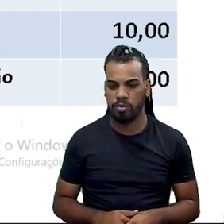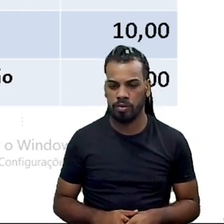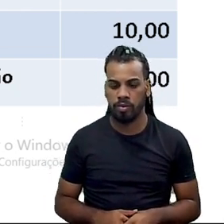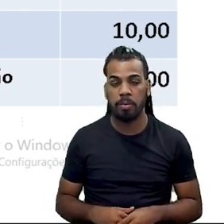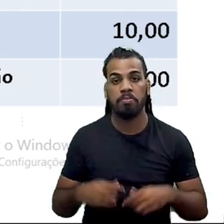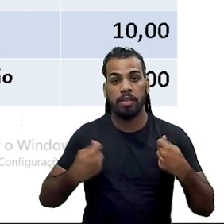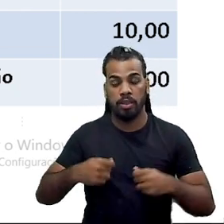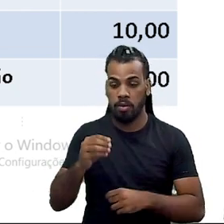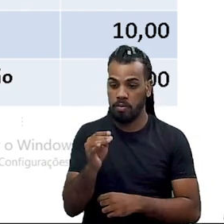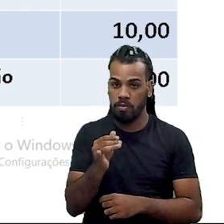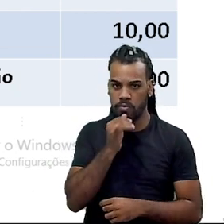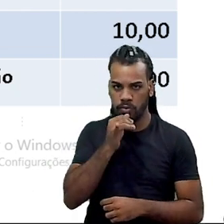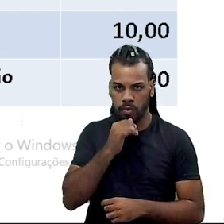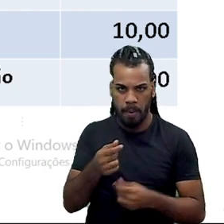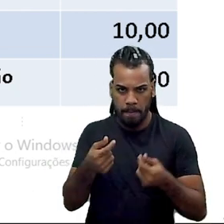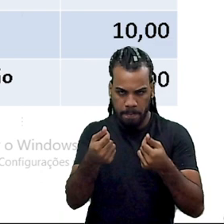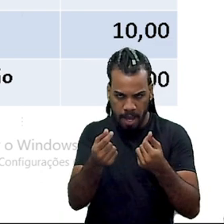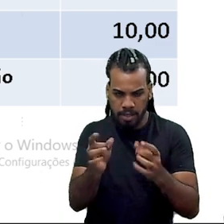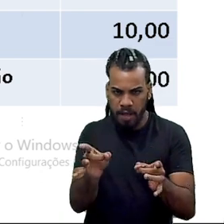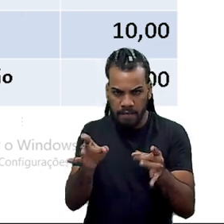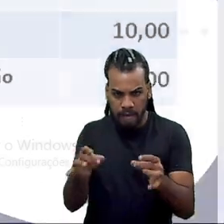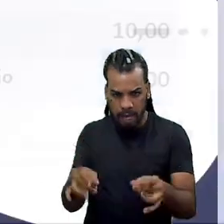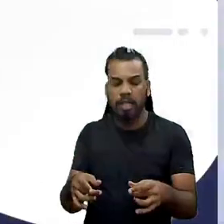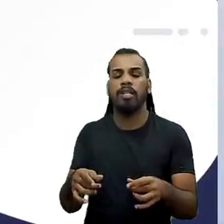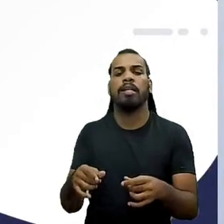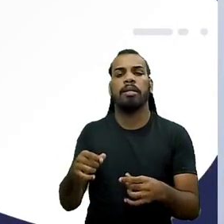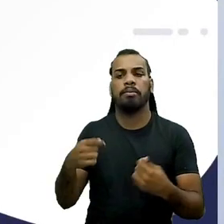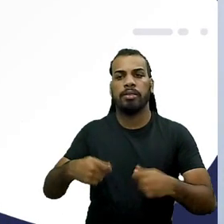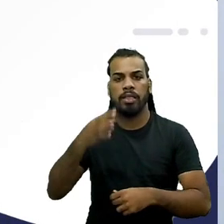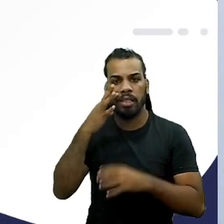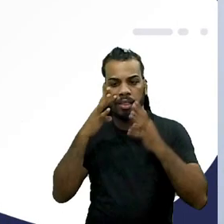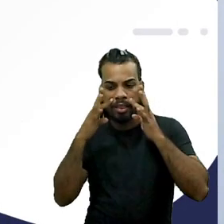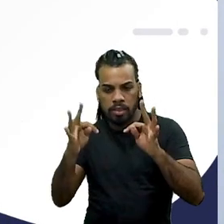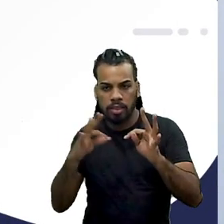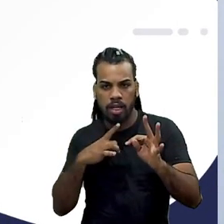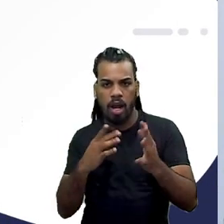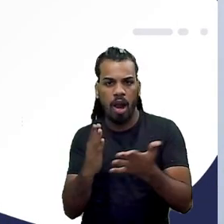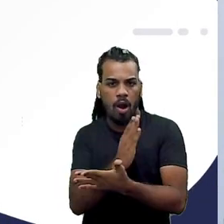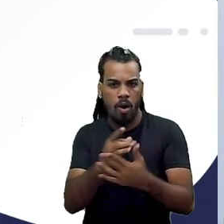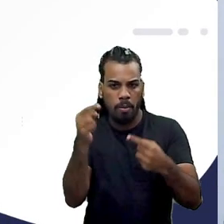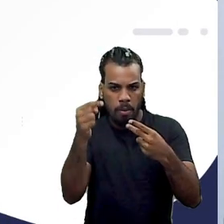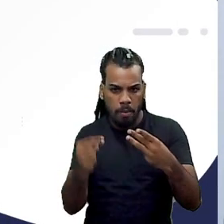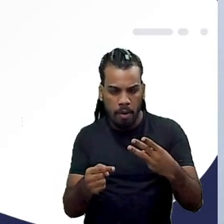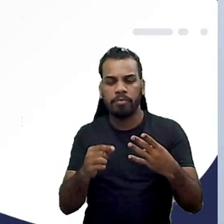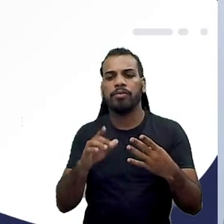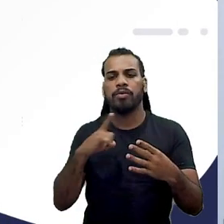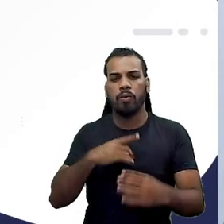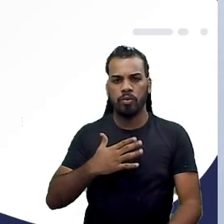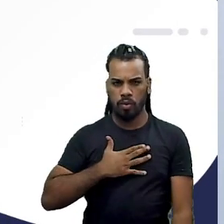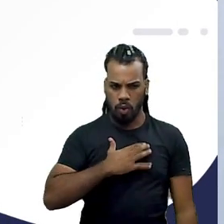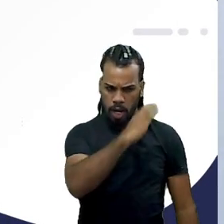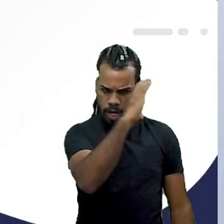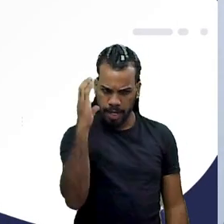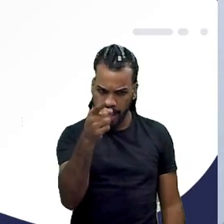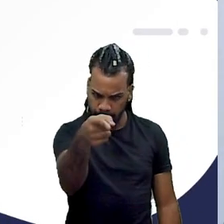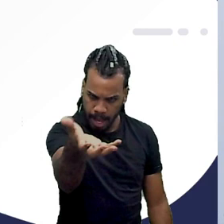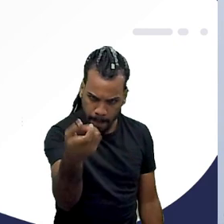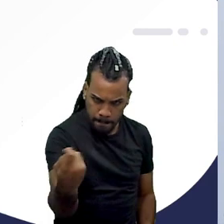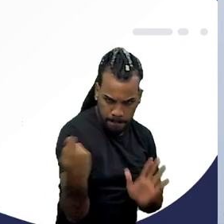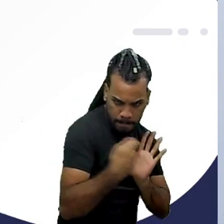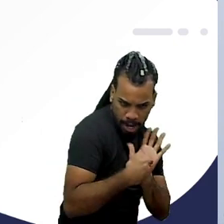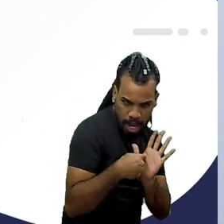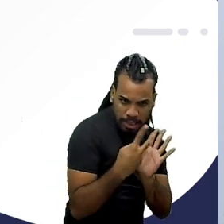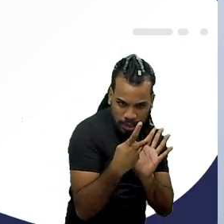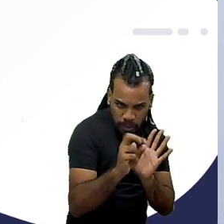que ao colocar o preço de venda, eu tenho que observar alguns aspectos. O meu cliente está disposto a pagar por